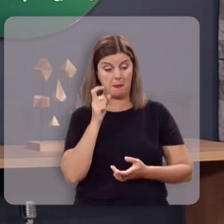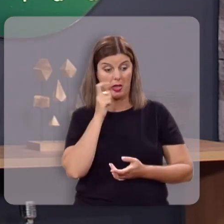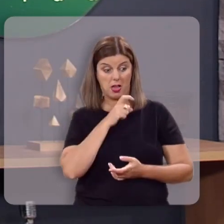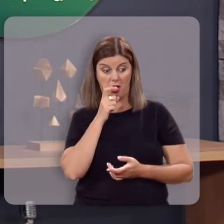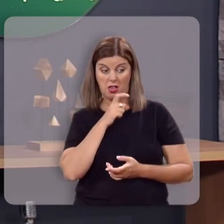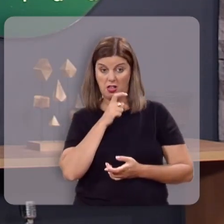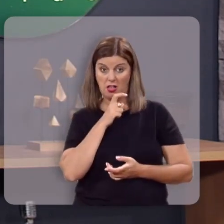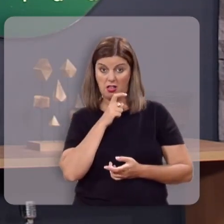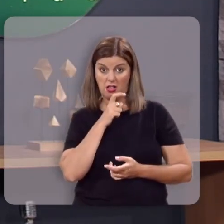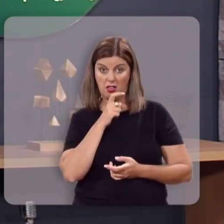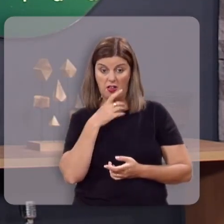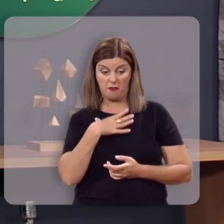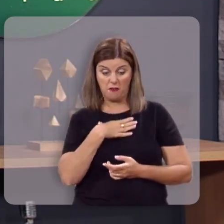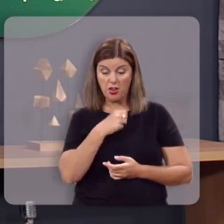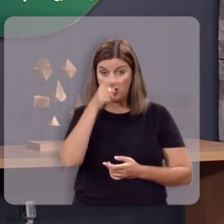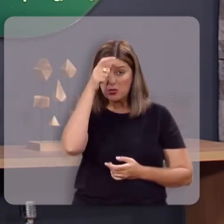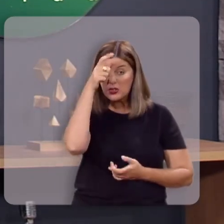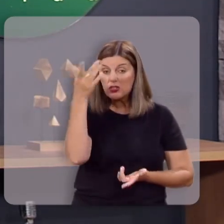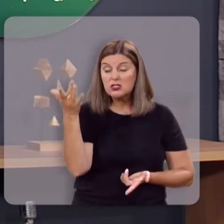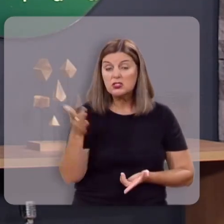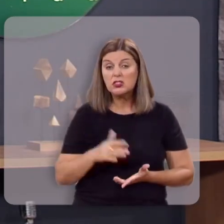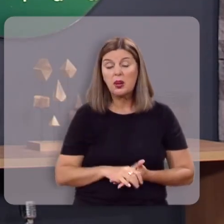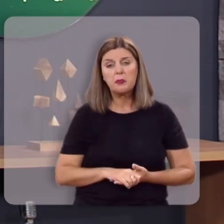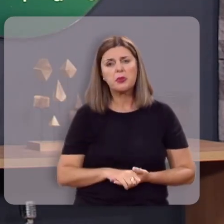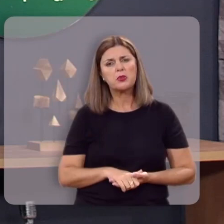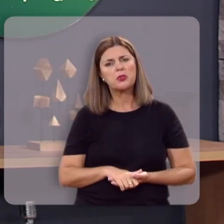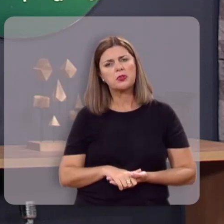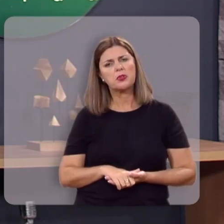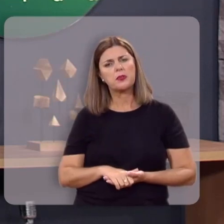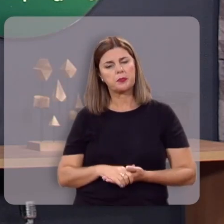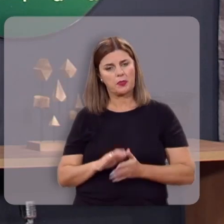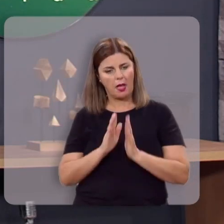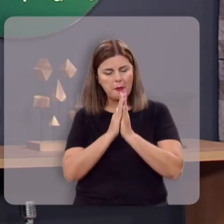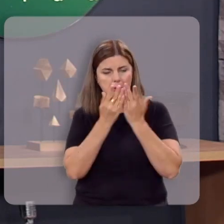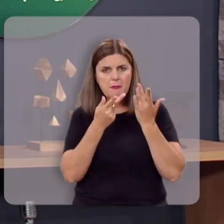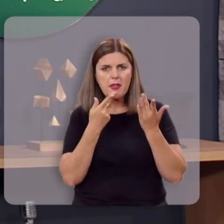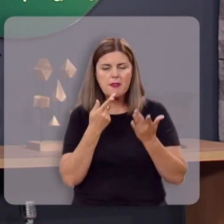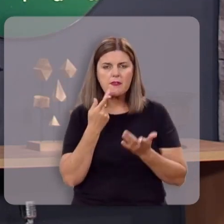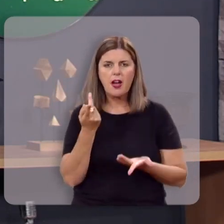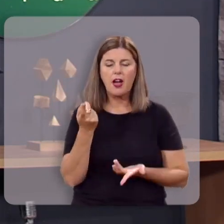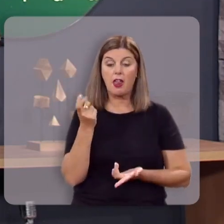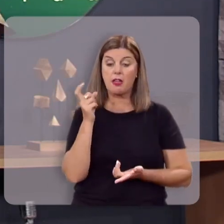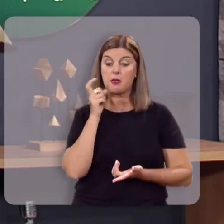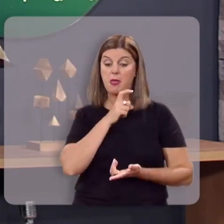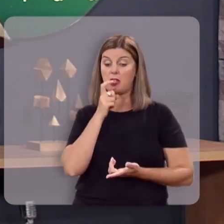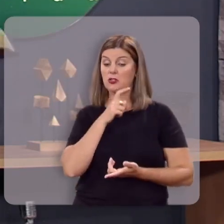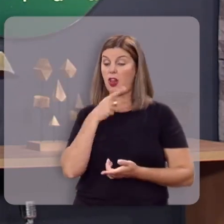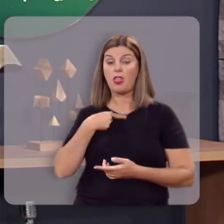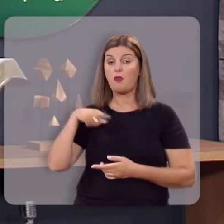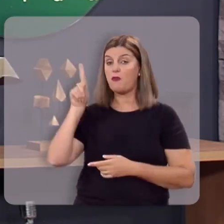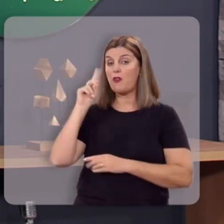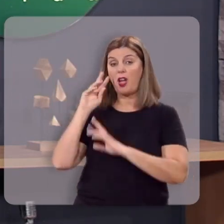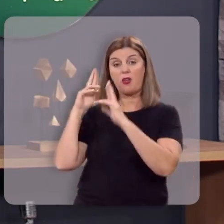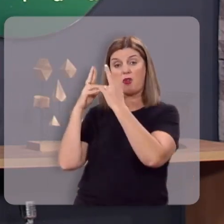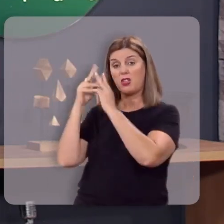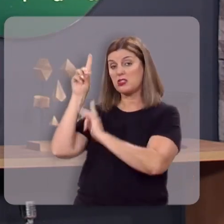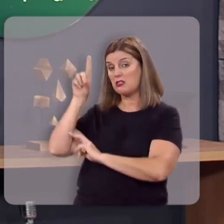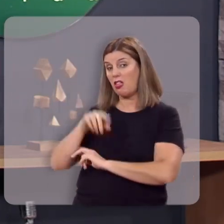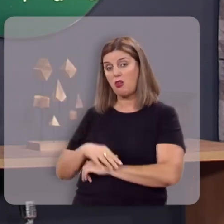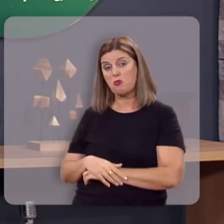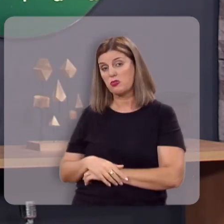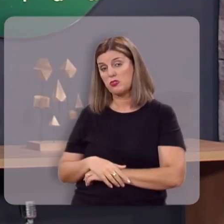O mentiroso é um filho do maligno. A Bíblia diz que os mentirosos não vão herdar o reino de